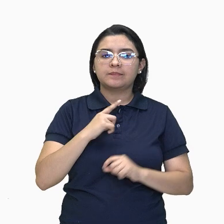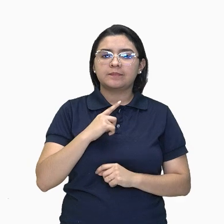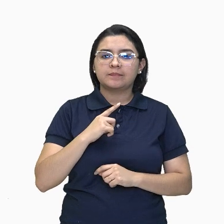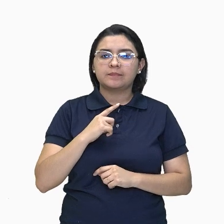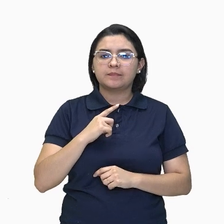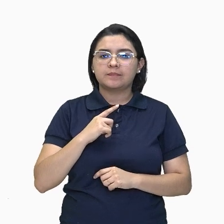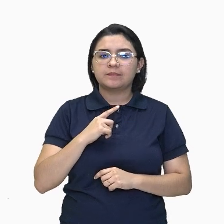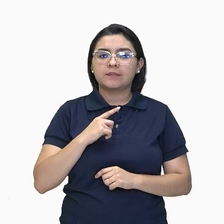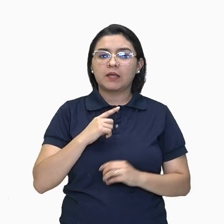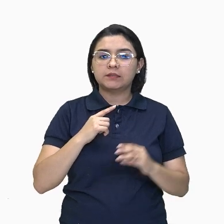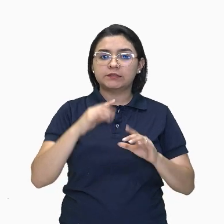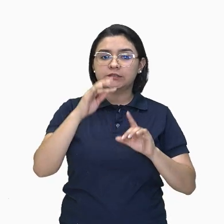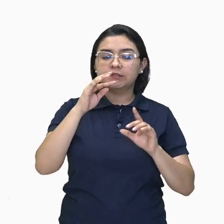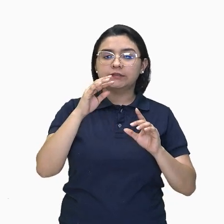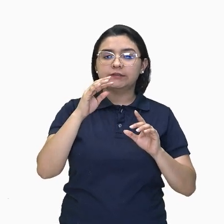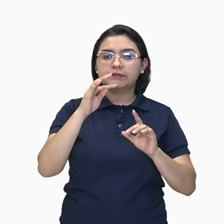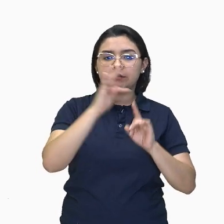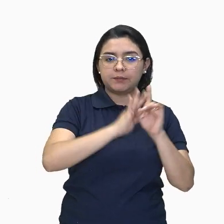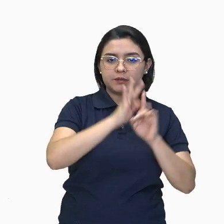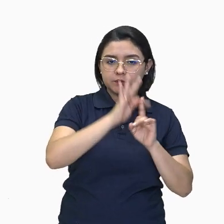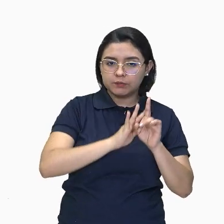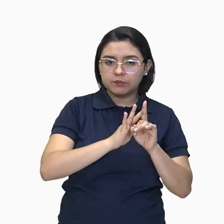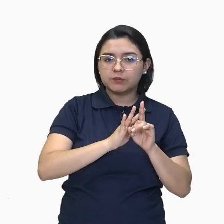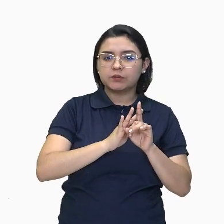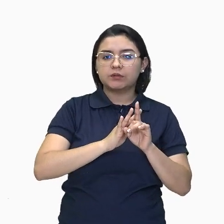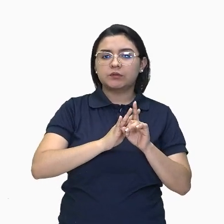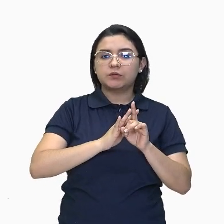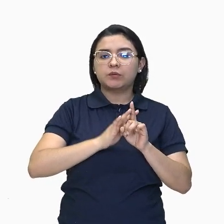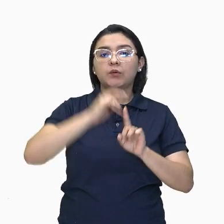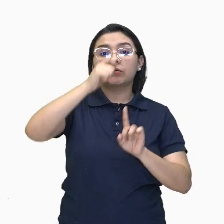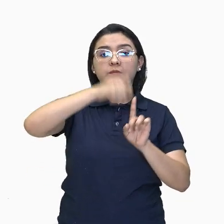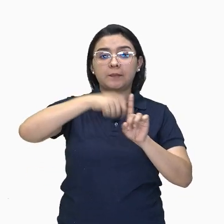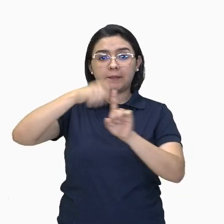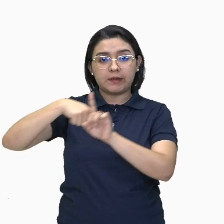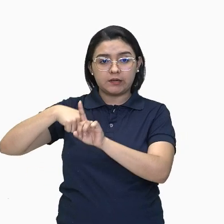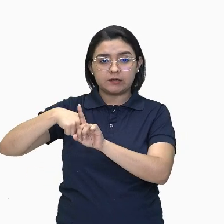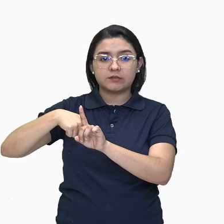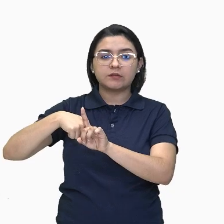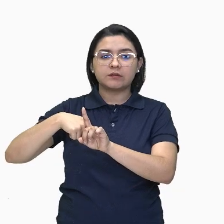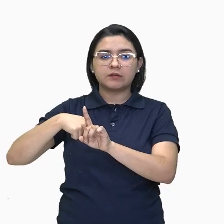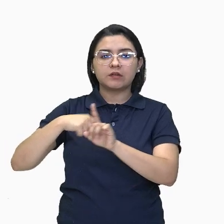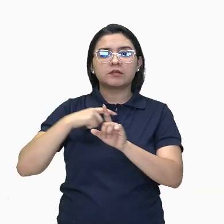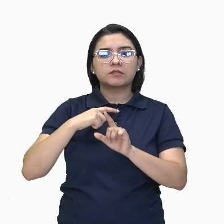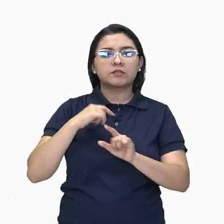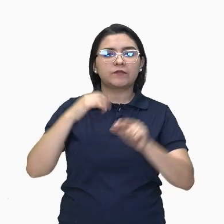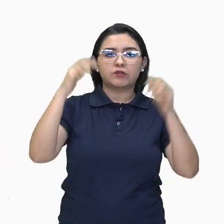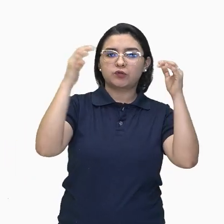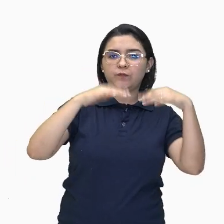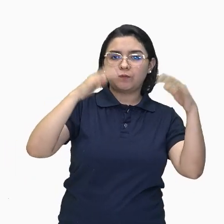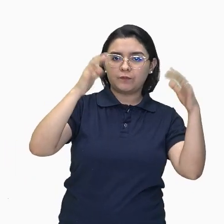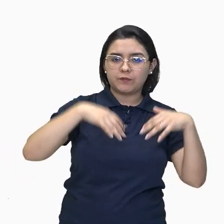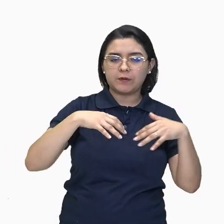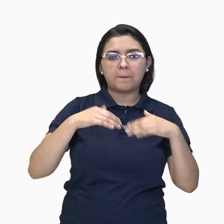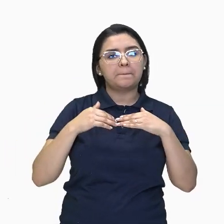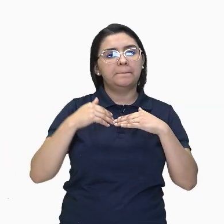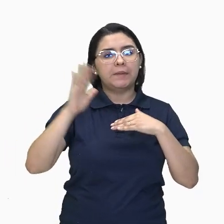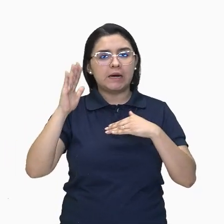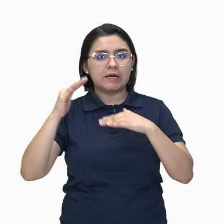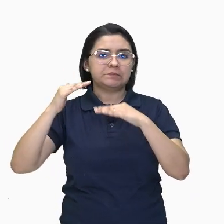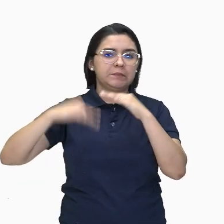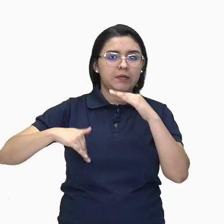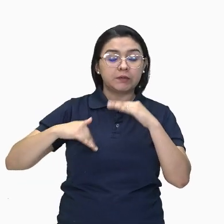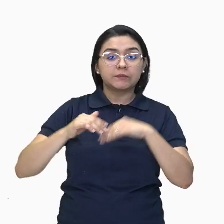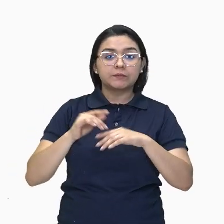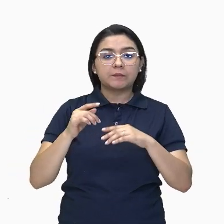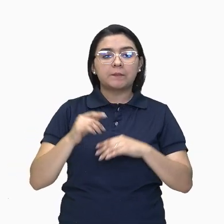climograma, as temperaturas, observo os meses, né, em que vai chover mais, vai chover